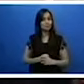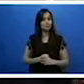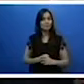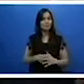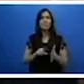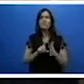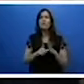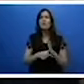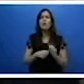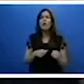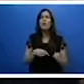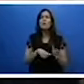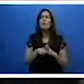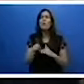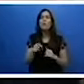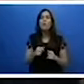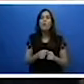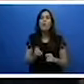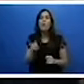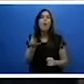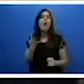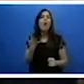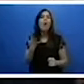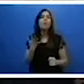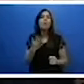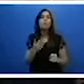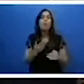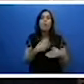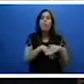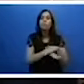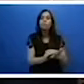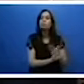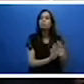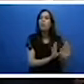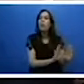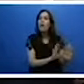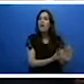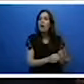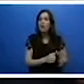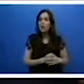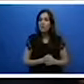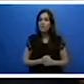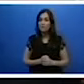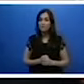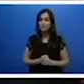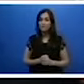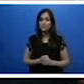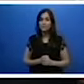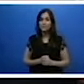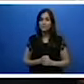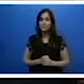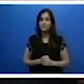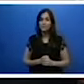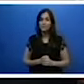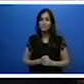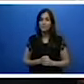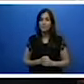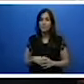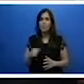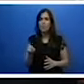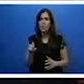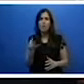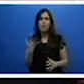tem, ó, vão sobrar, né? Ou seja, significa que eu tirei alguma coisa de um tanto, vai sobrar um